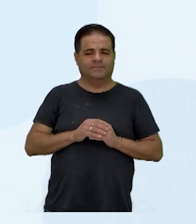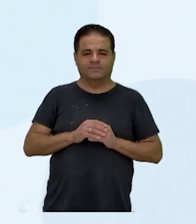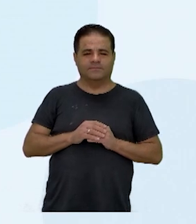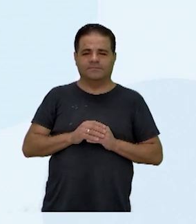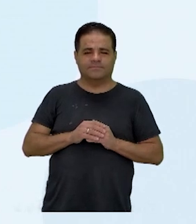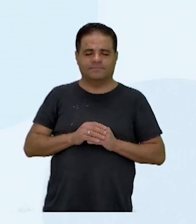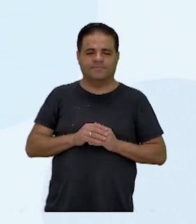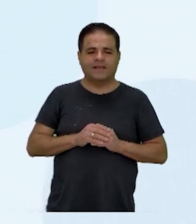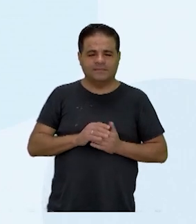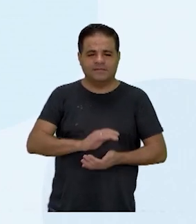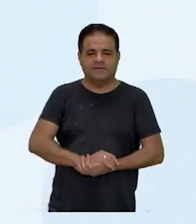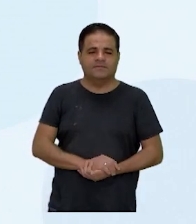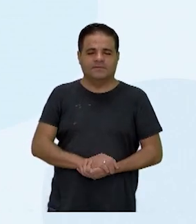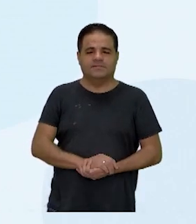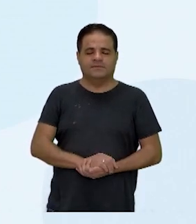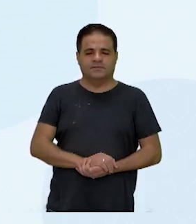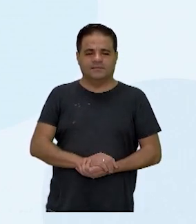Os itinerários,